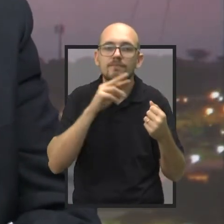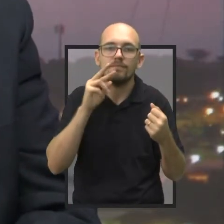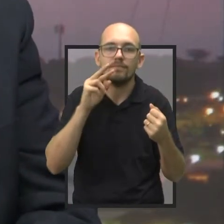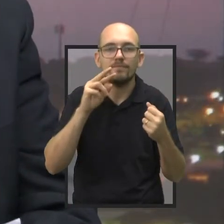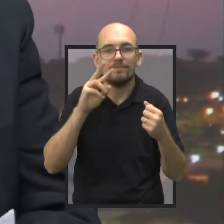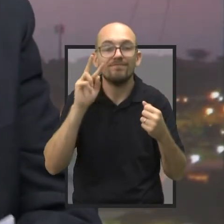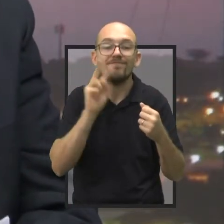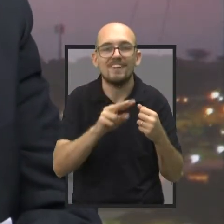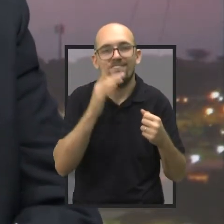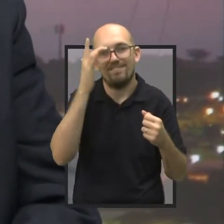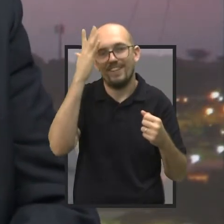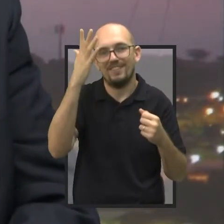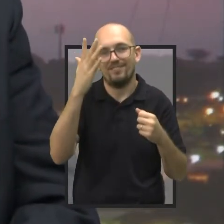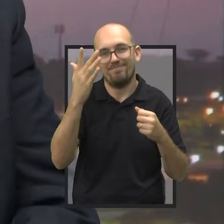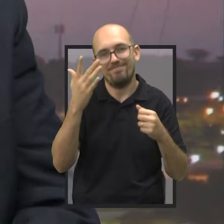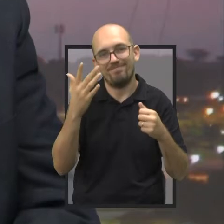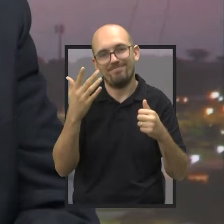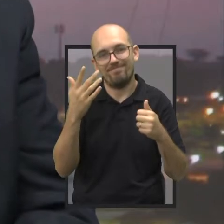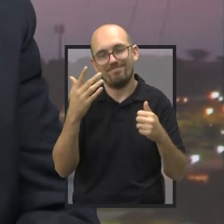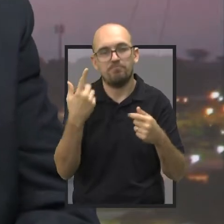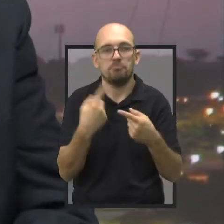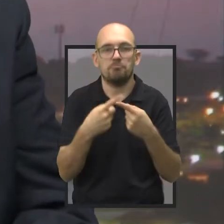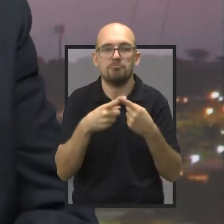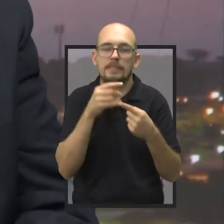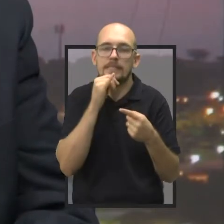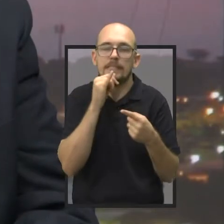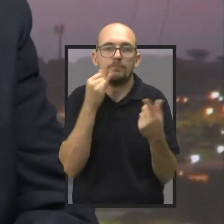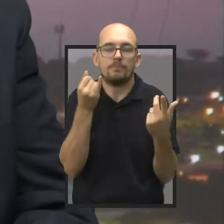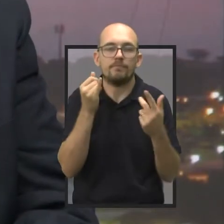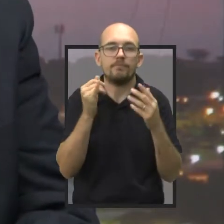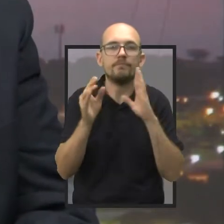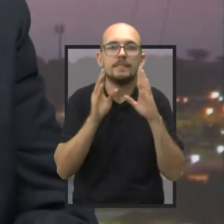indústria. Então, você coloca lá numa